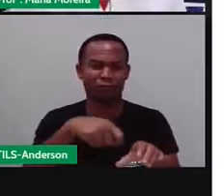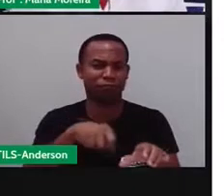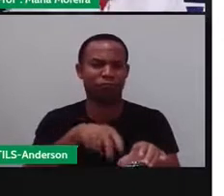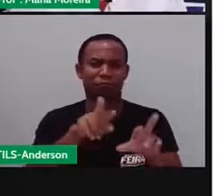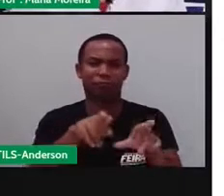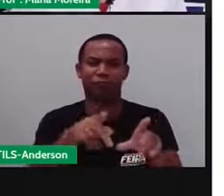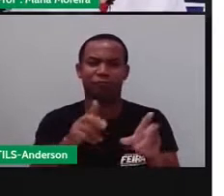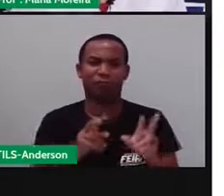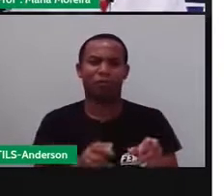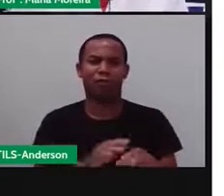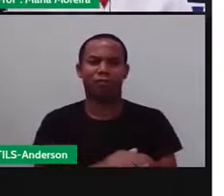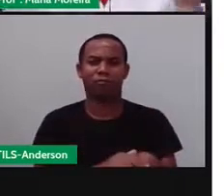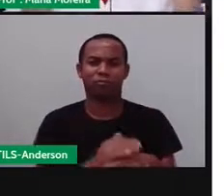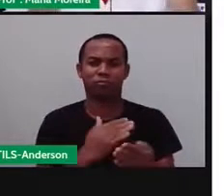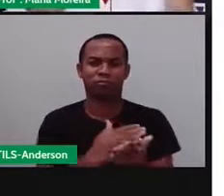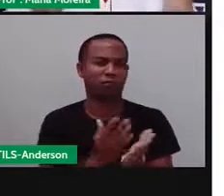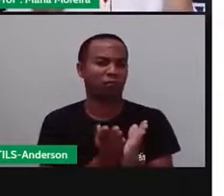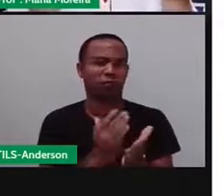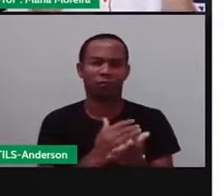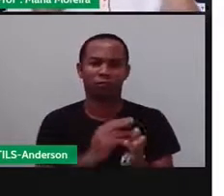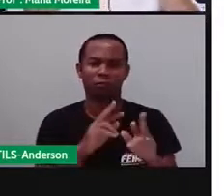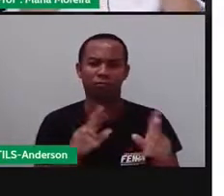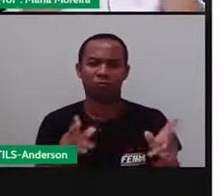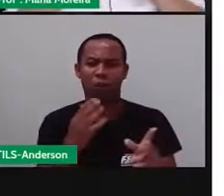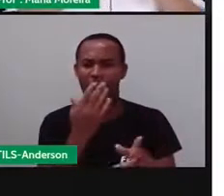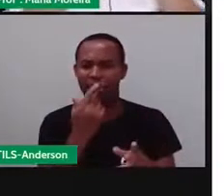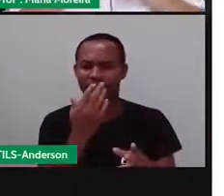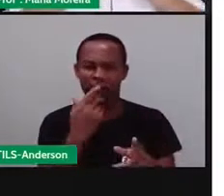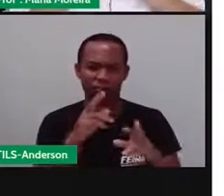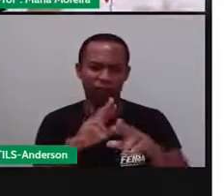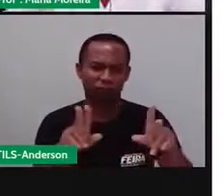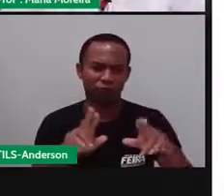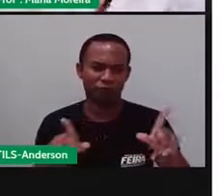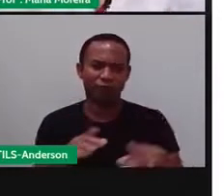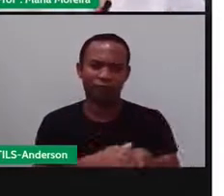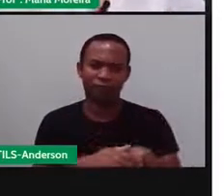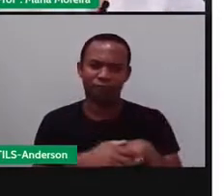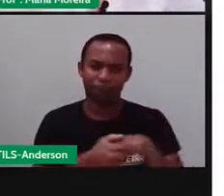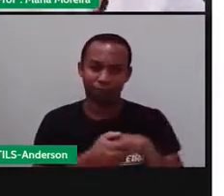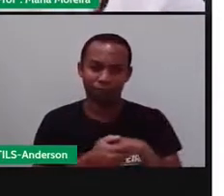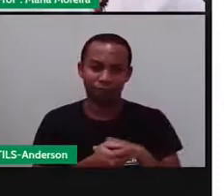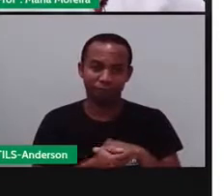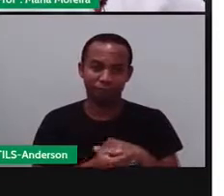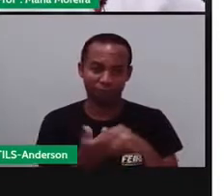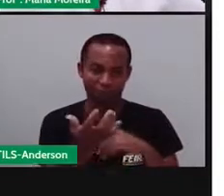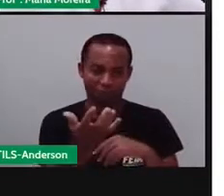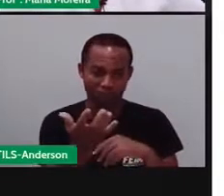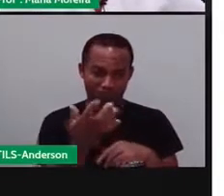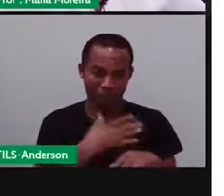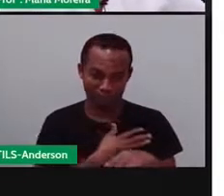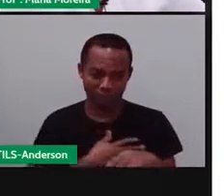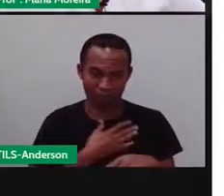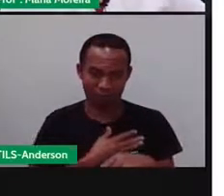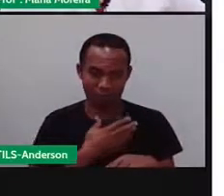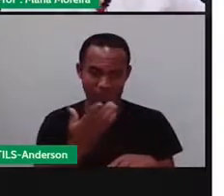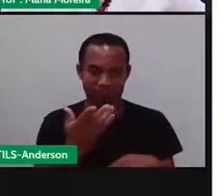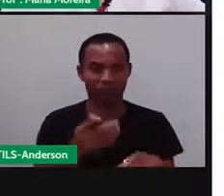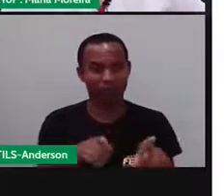por milho, na verdade. Então, o milho acaba meio que sendo um substituto aí direto do